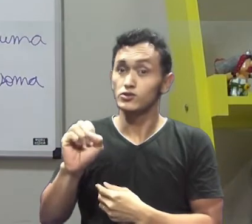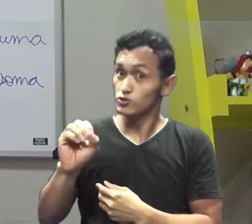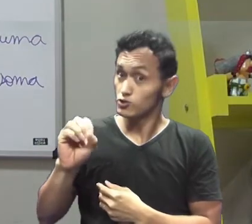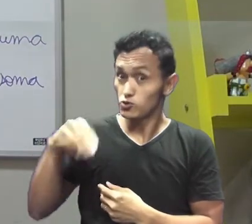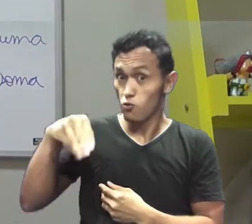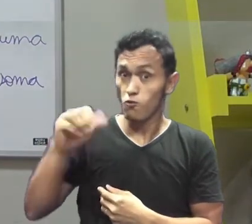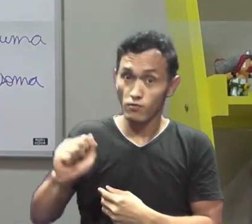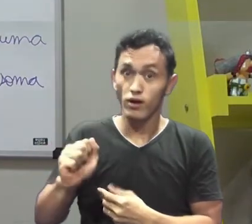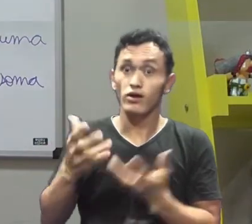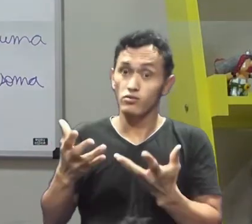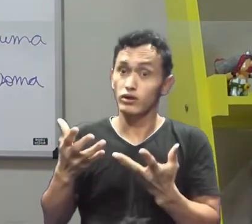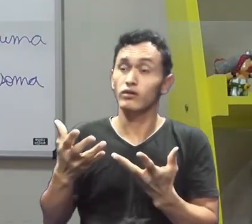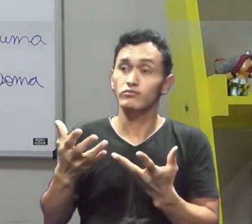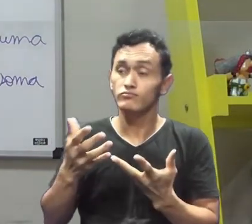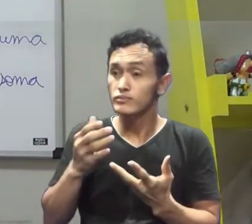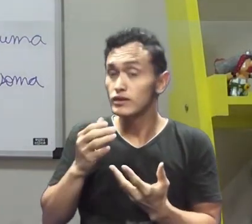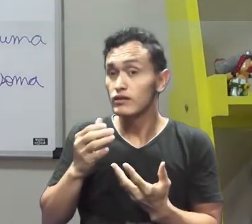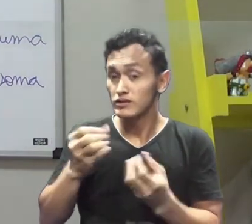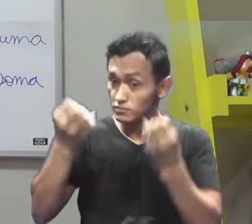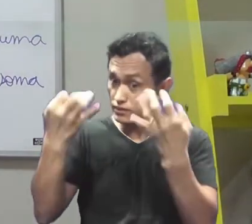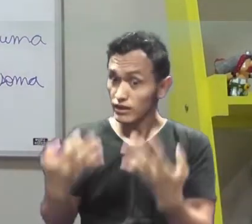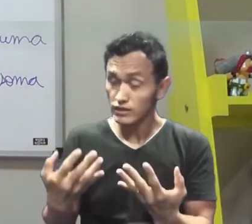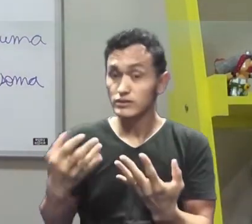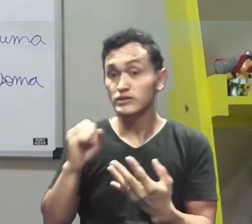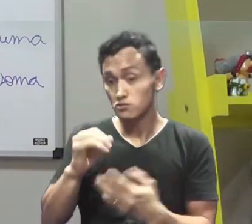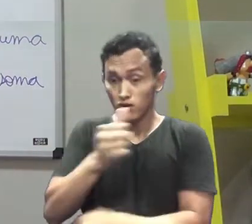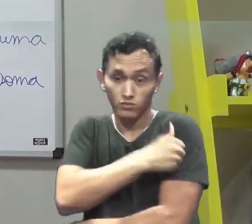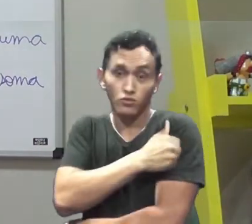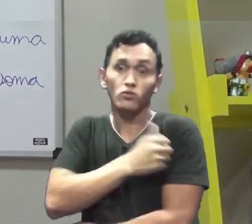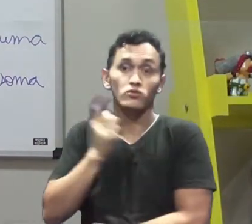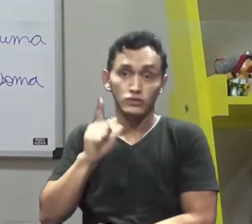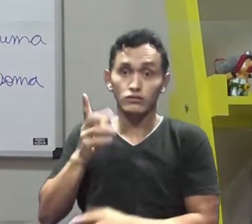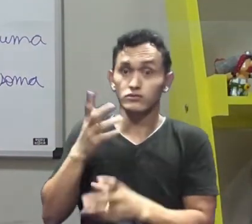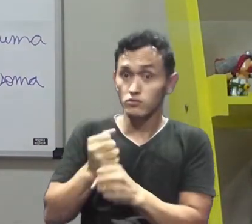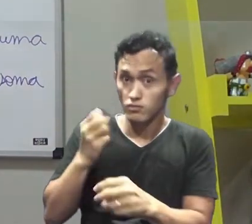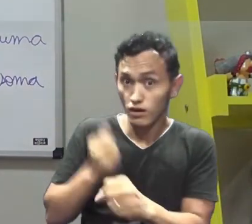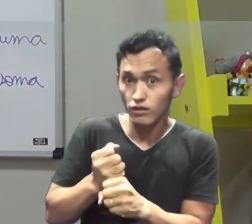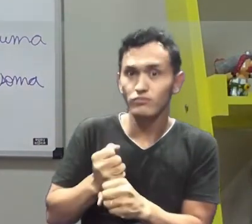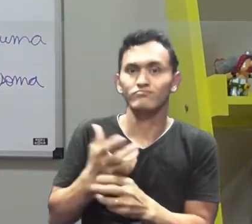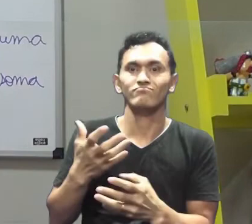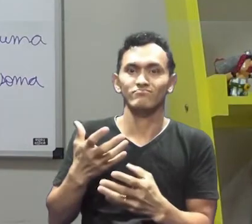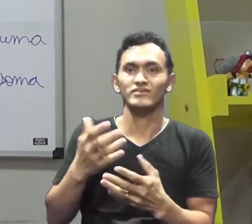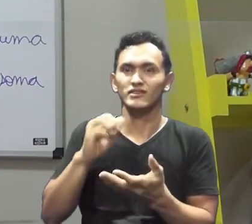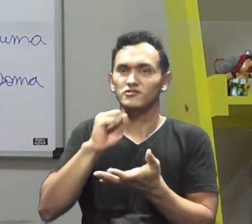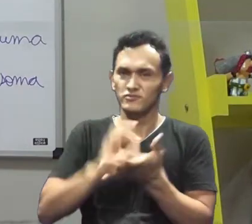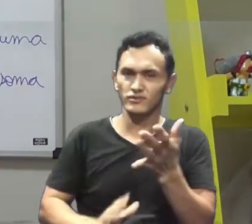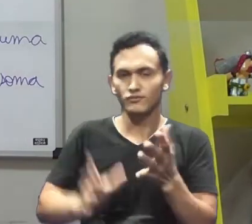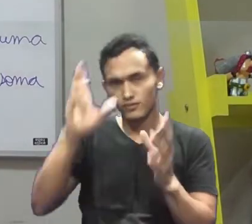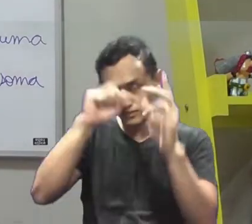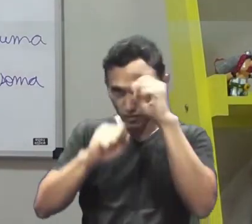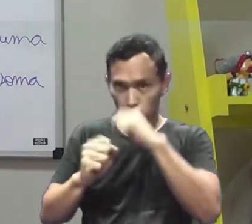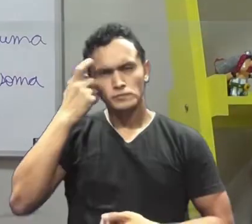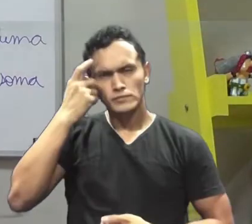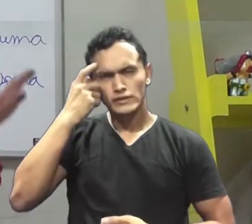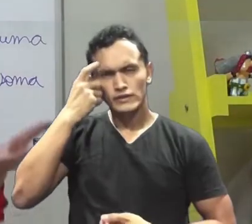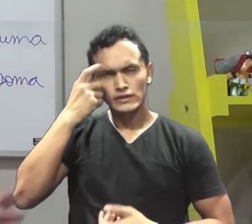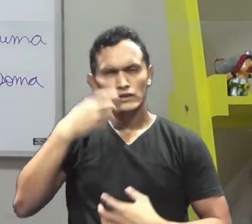aluno pode somar essas aprendizagens na avaliação. Se você pensar de uma maneira